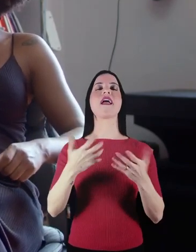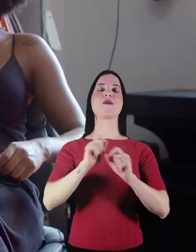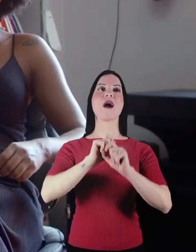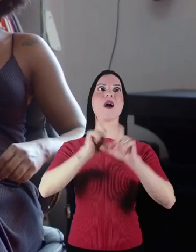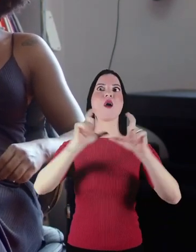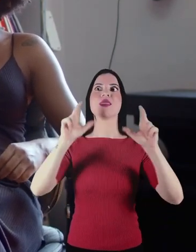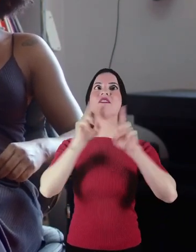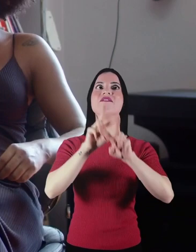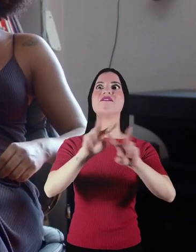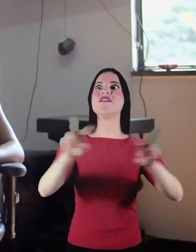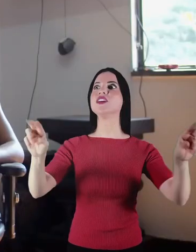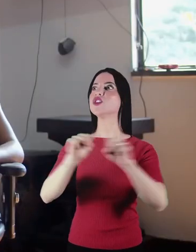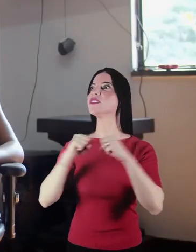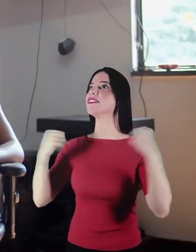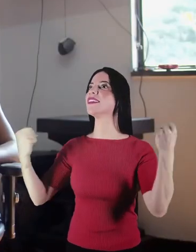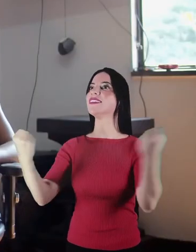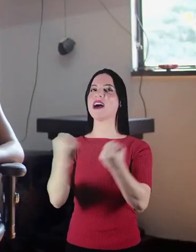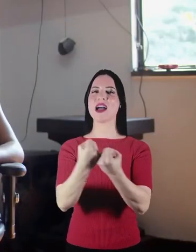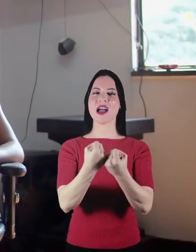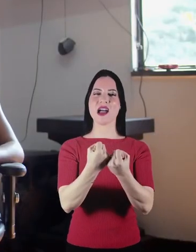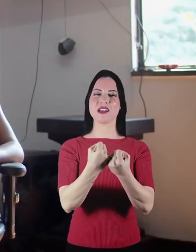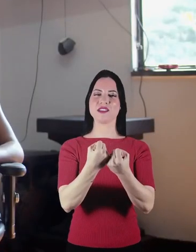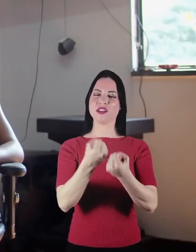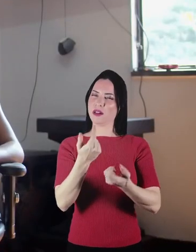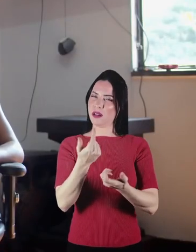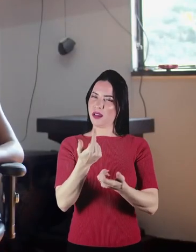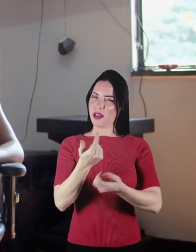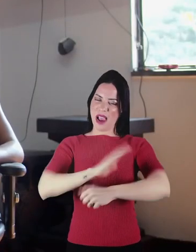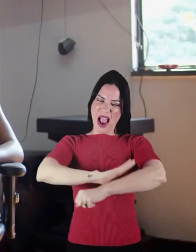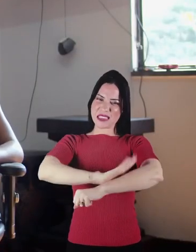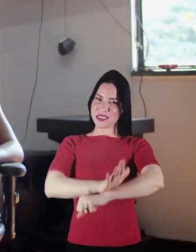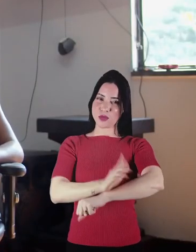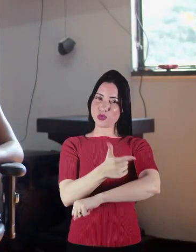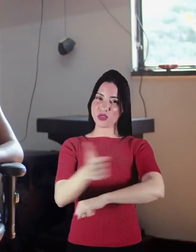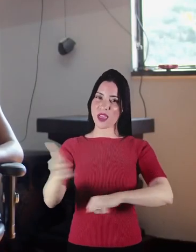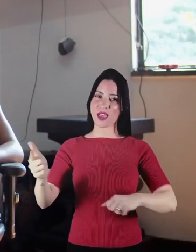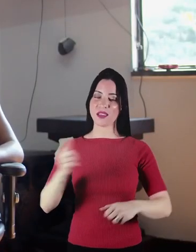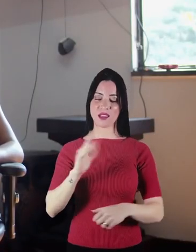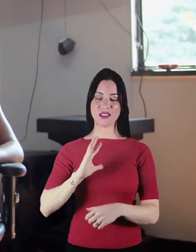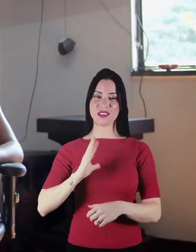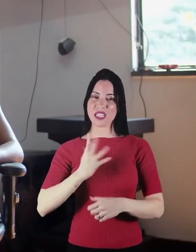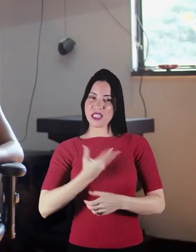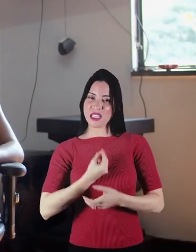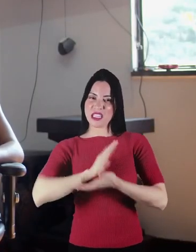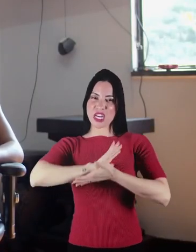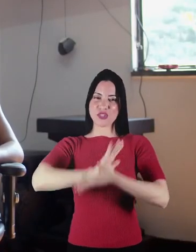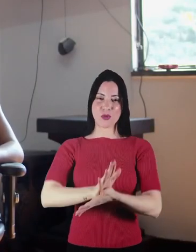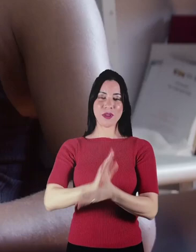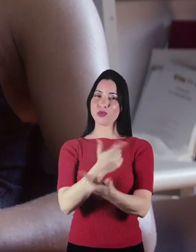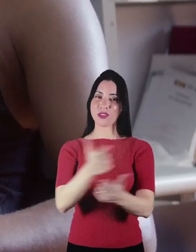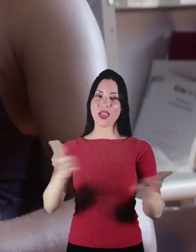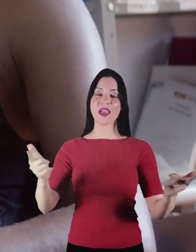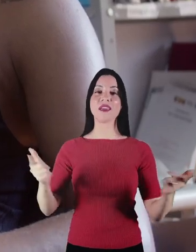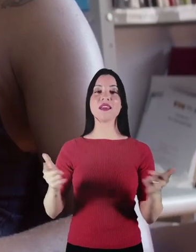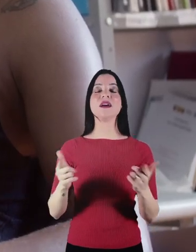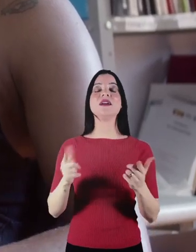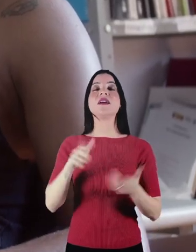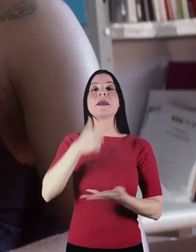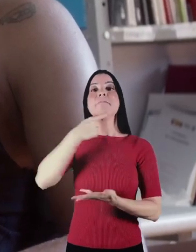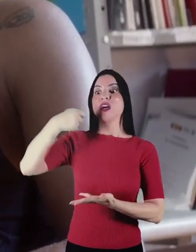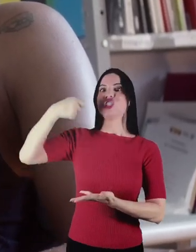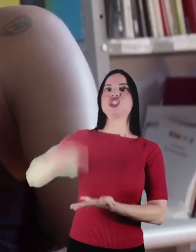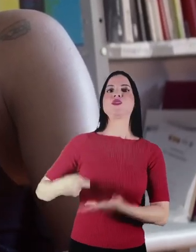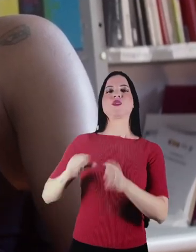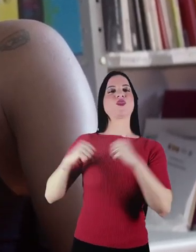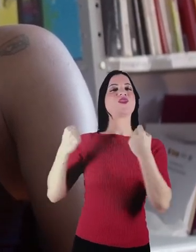não exista racismo, que não exista transfobia, numa sociedade que não tenha machismo, numa sociedade